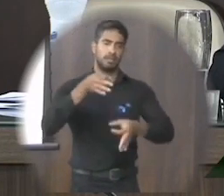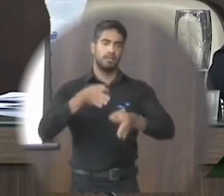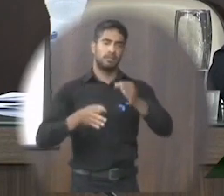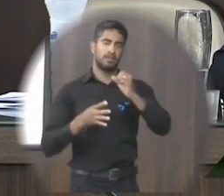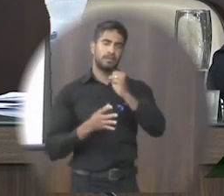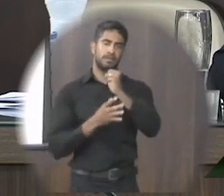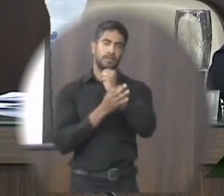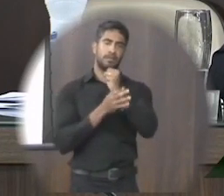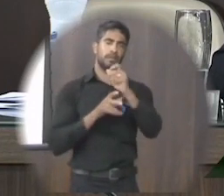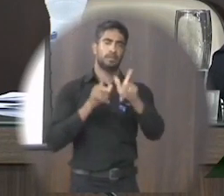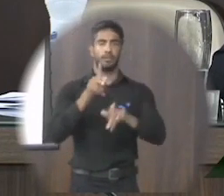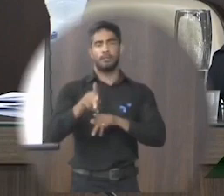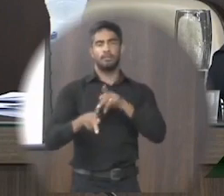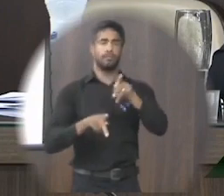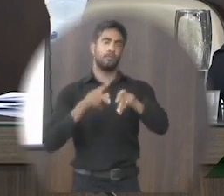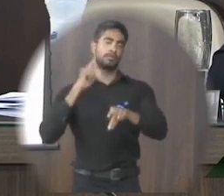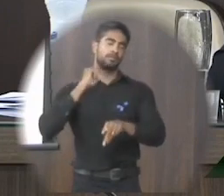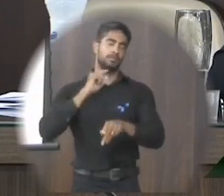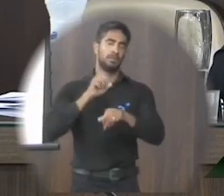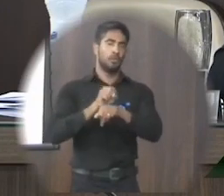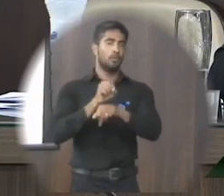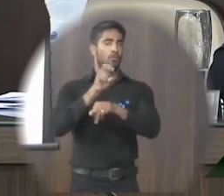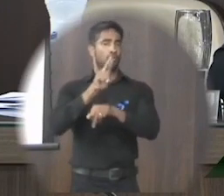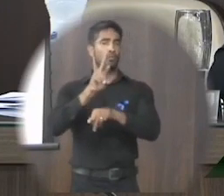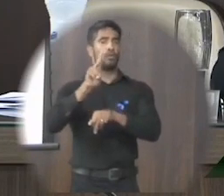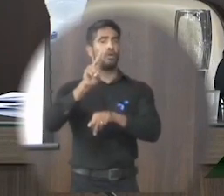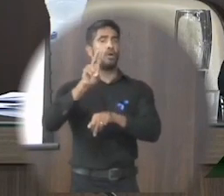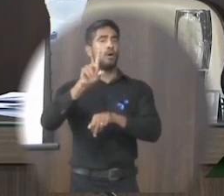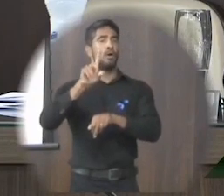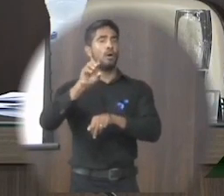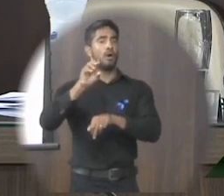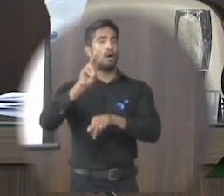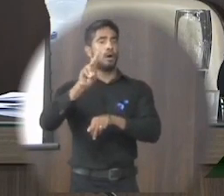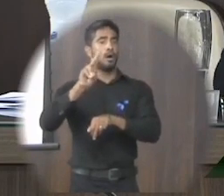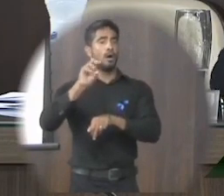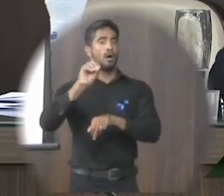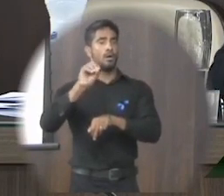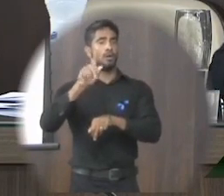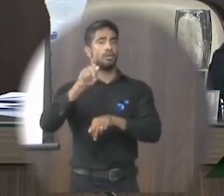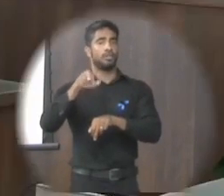Pública de Minas Gerais, Dr. Rogério Greco.